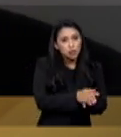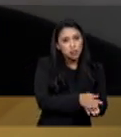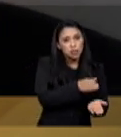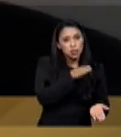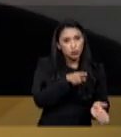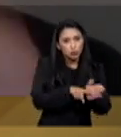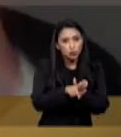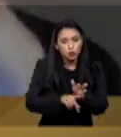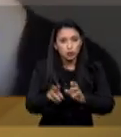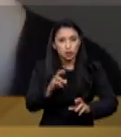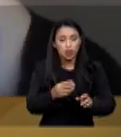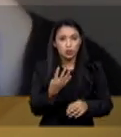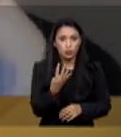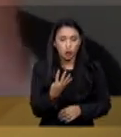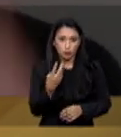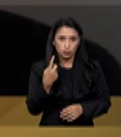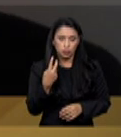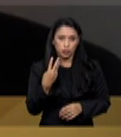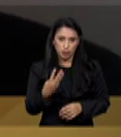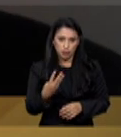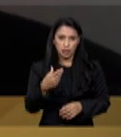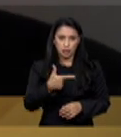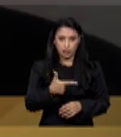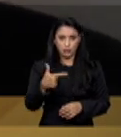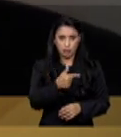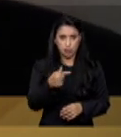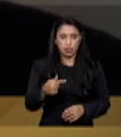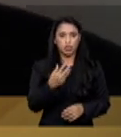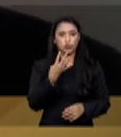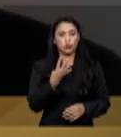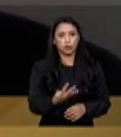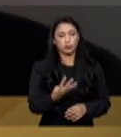dos inquéritos 4.327 e